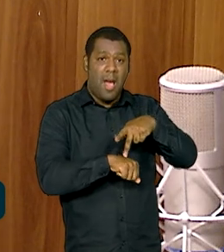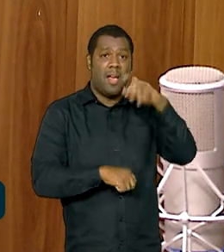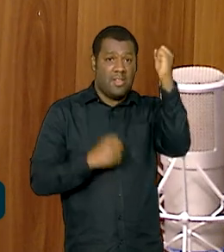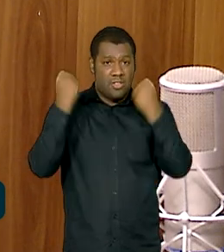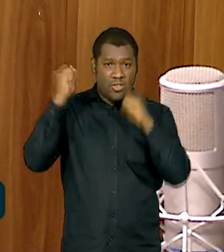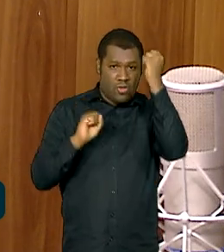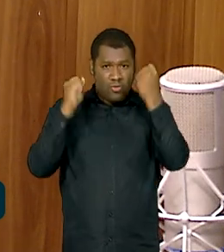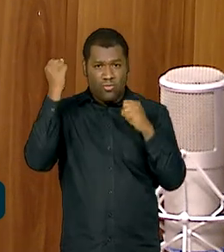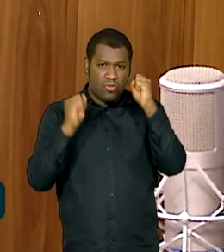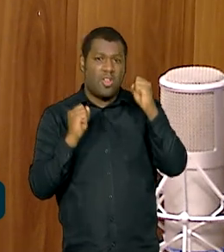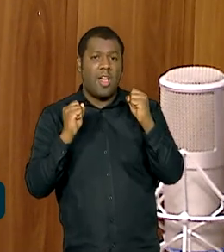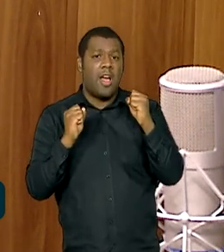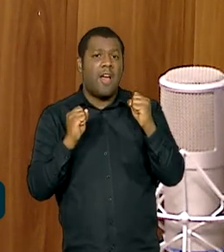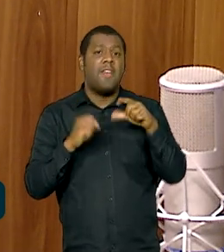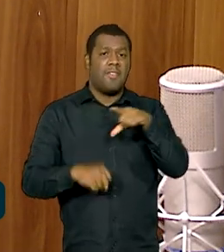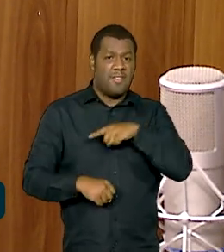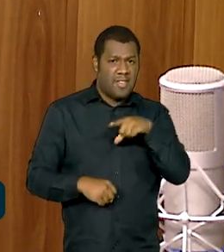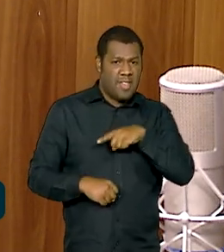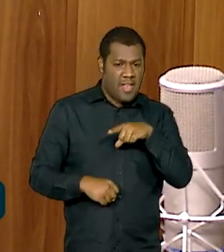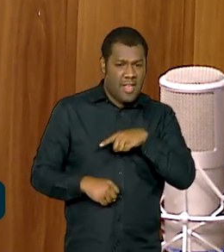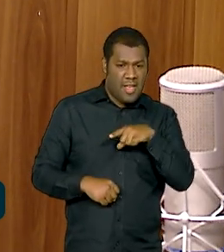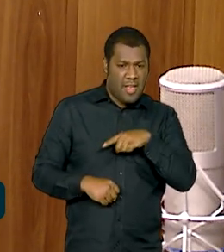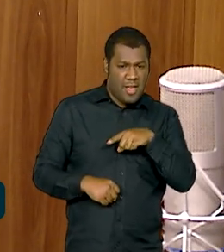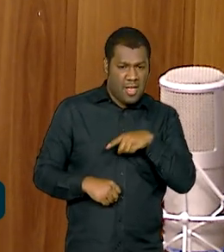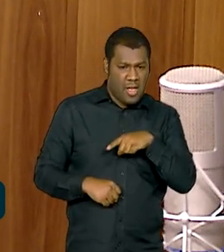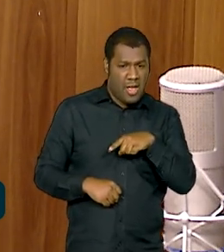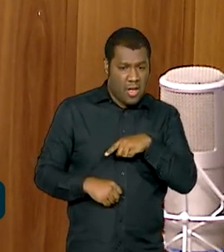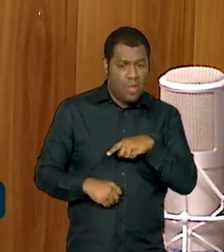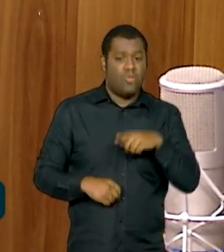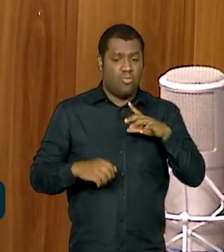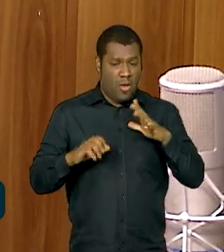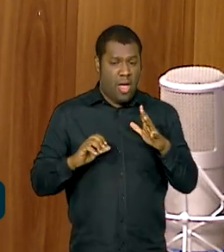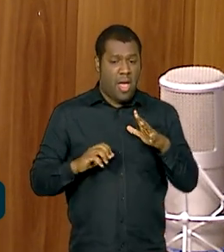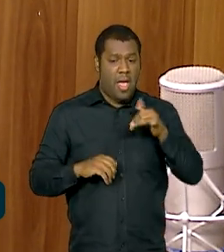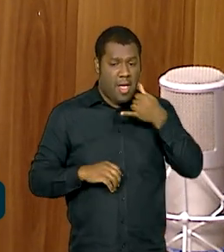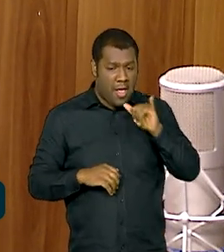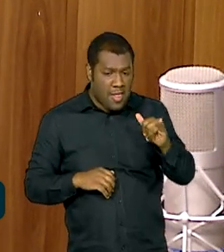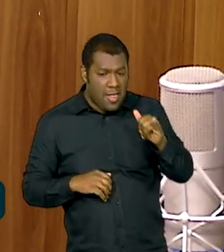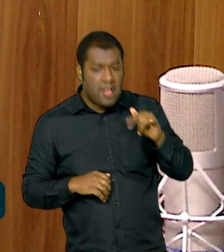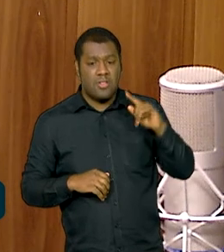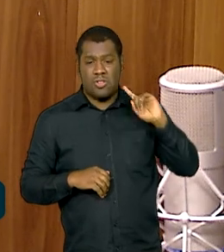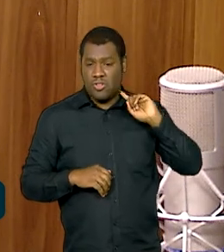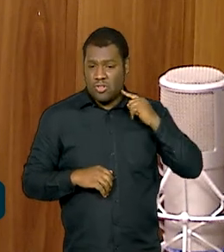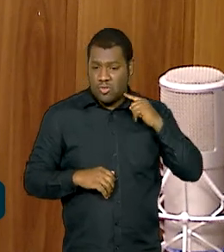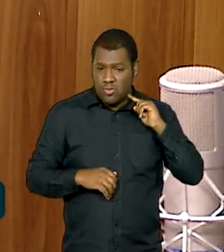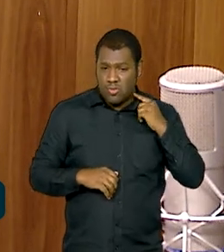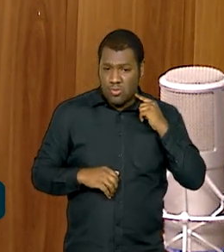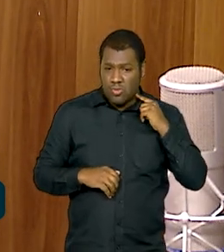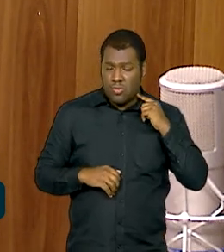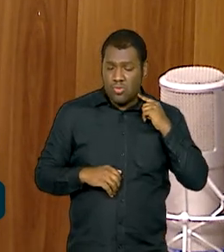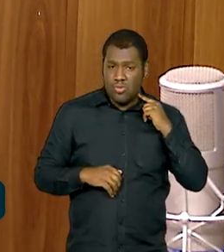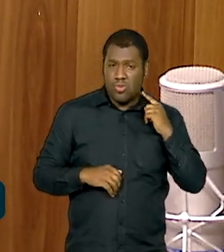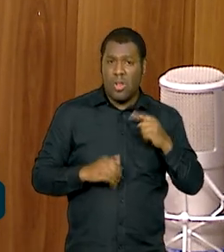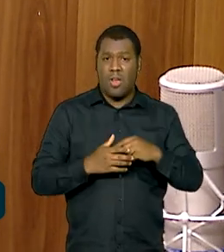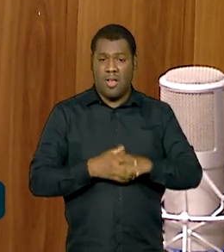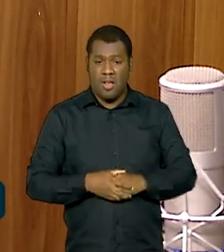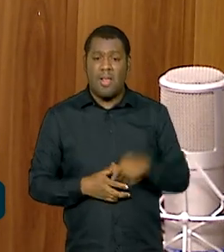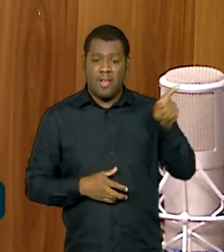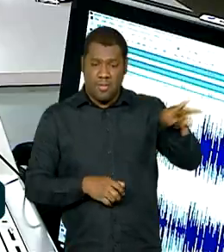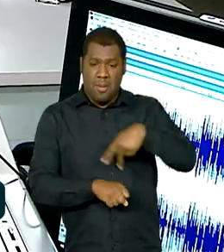industrializados que tem matrizes muito piores que a nossa para que aquele que leve a transição